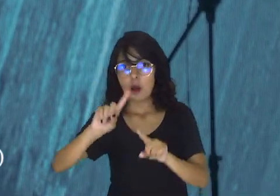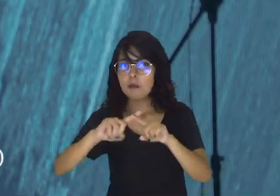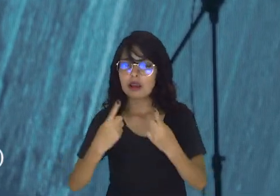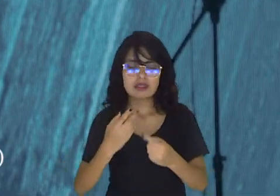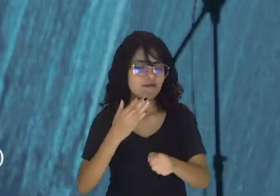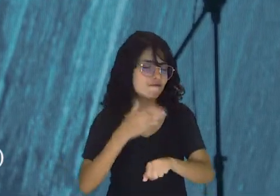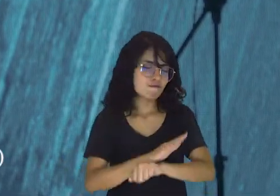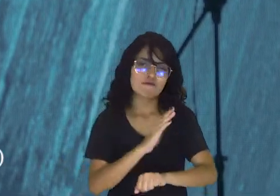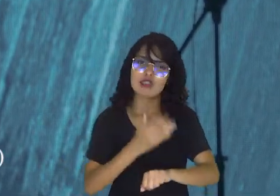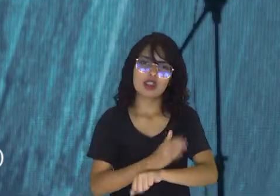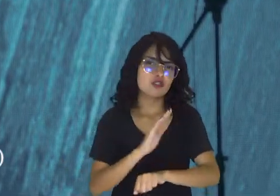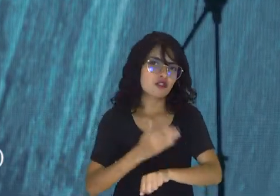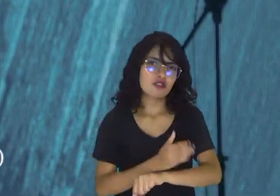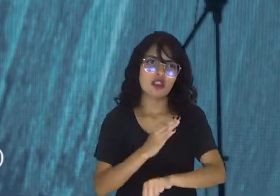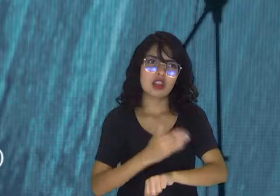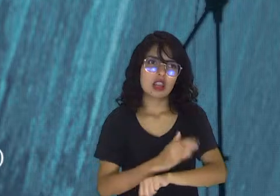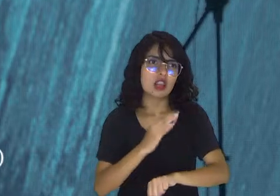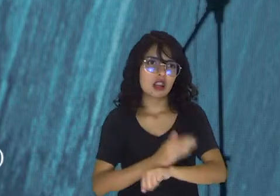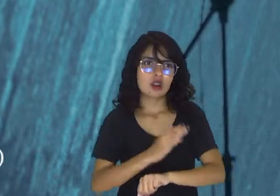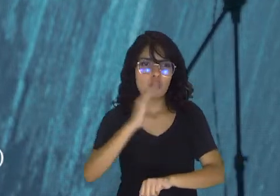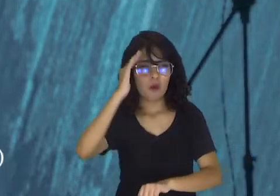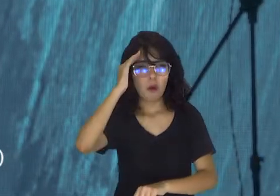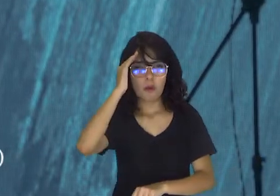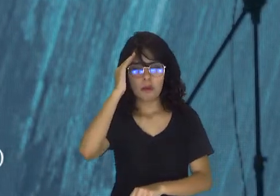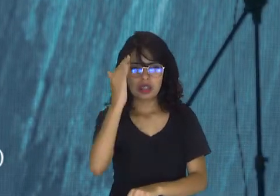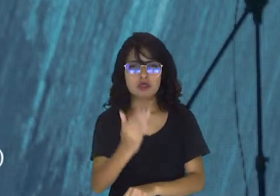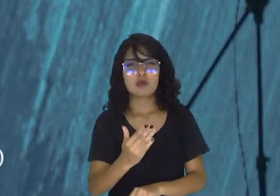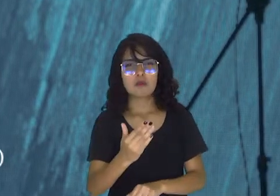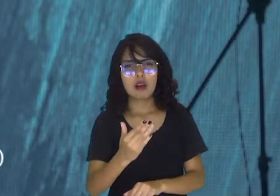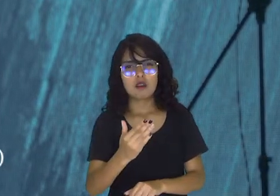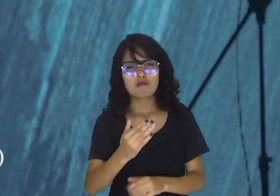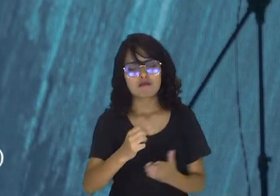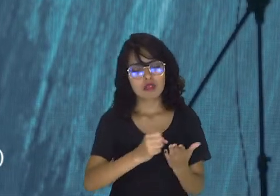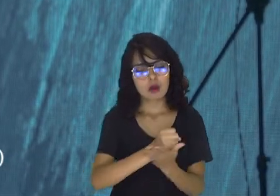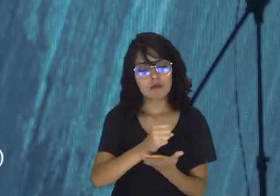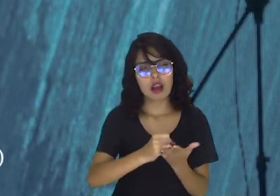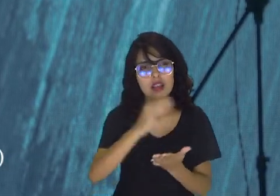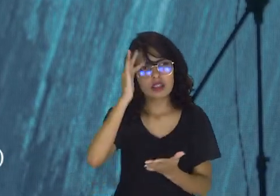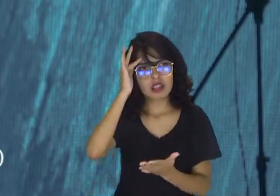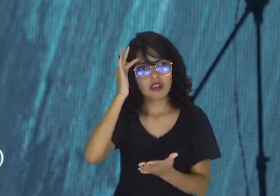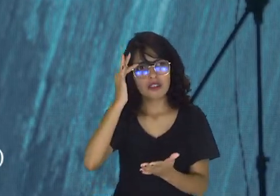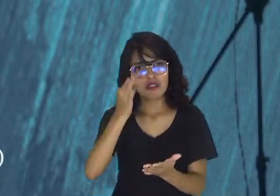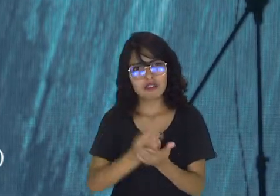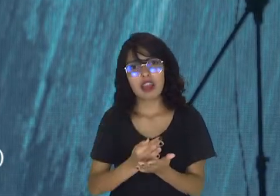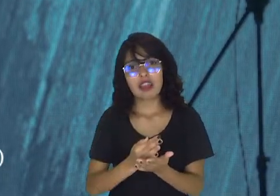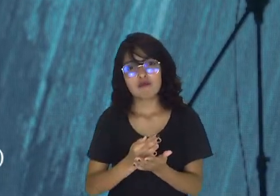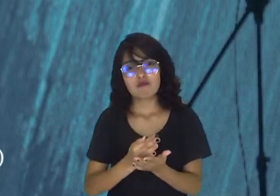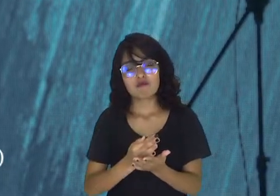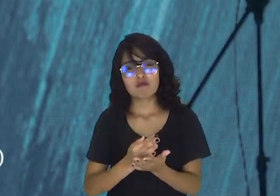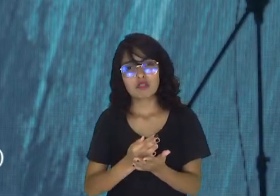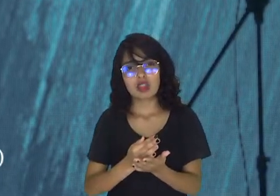os princípios elementares da fé de quem acredita em Deus.